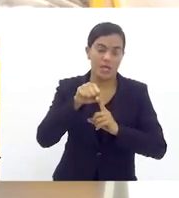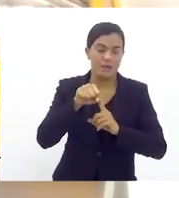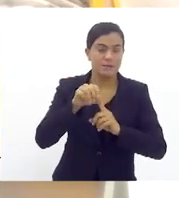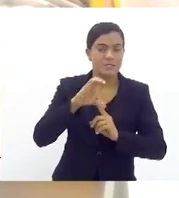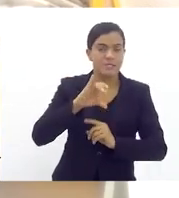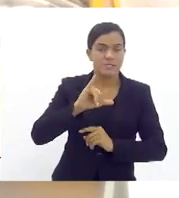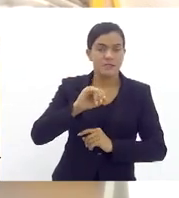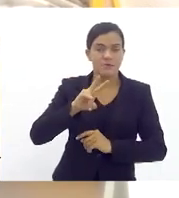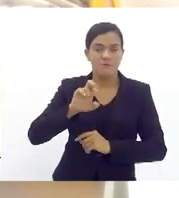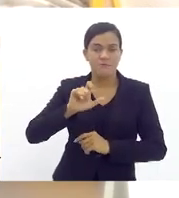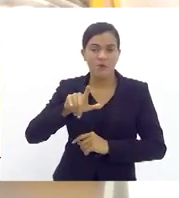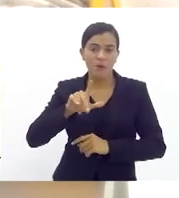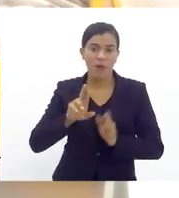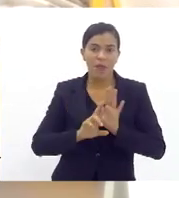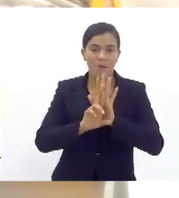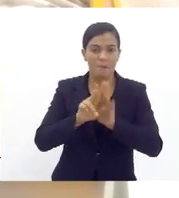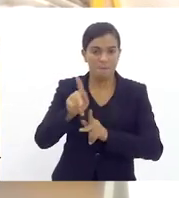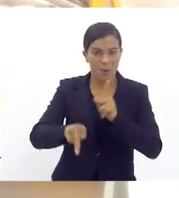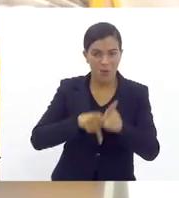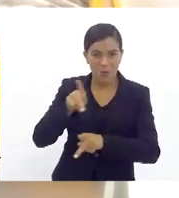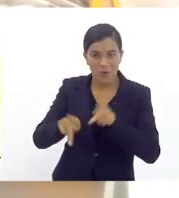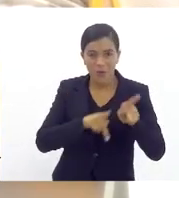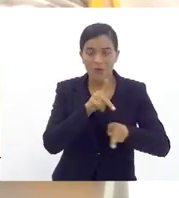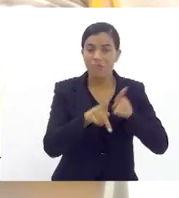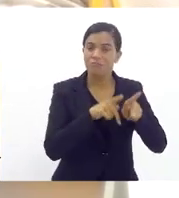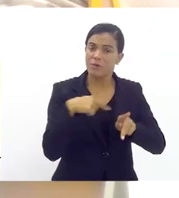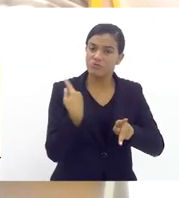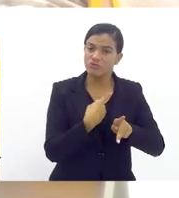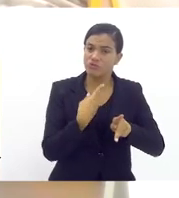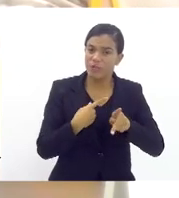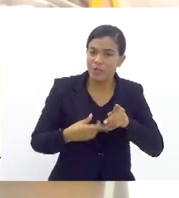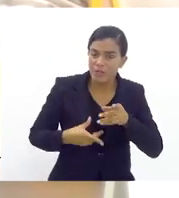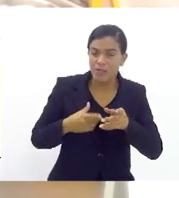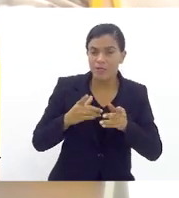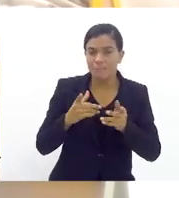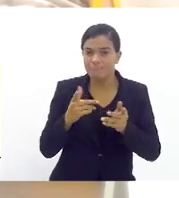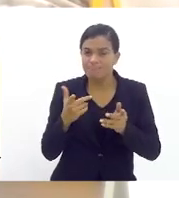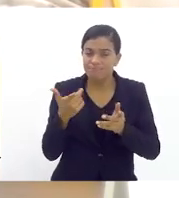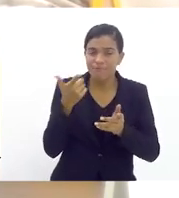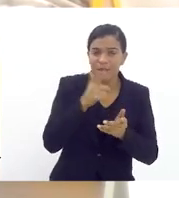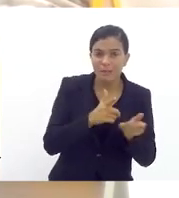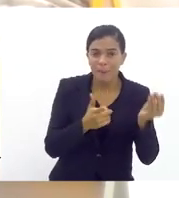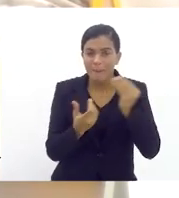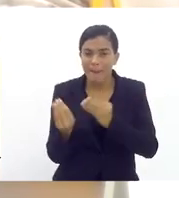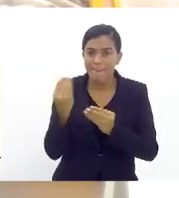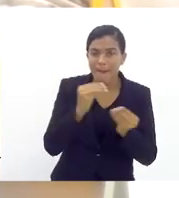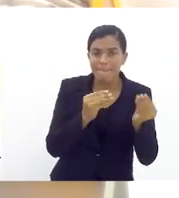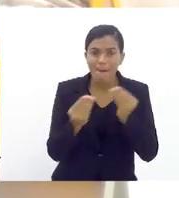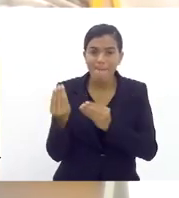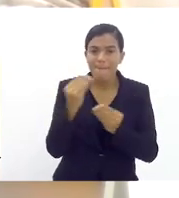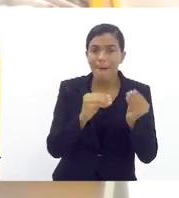né, para a gente poder pensar e construir juntos caminhos sobre essa questão.